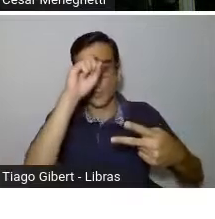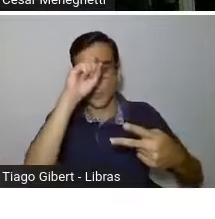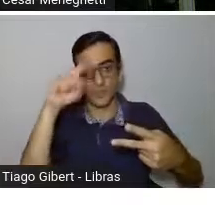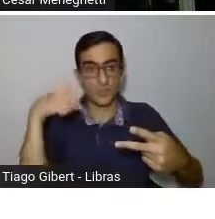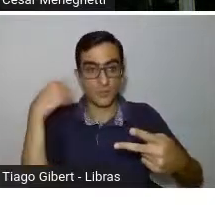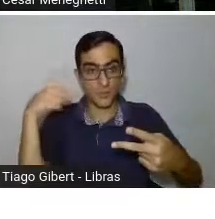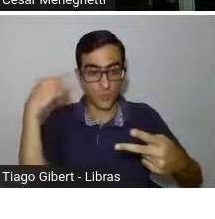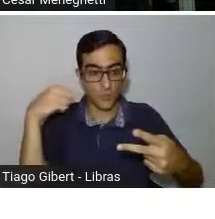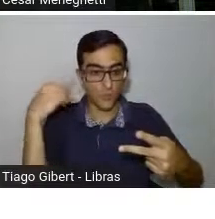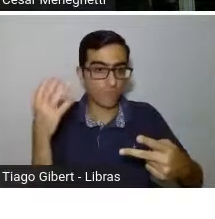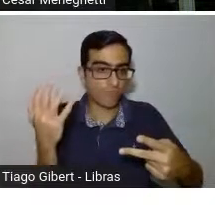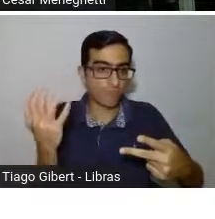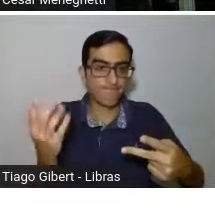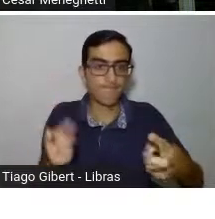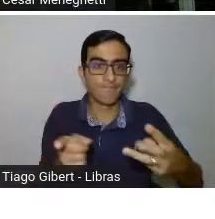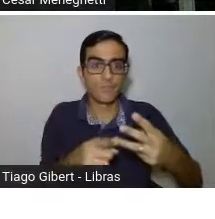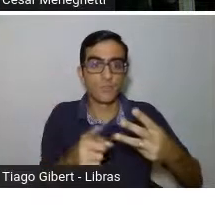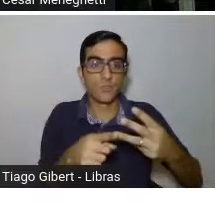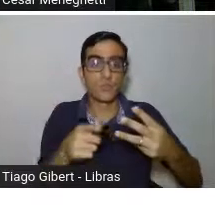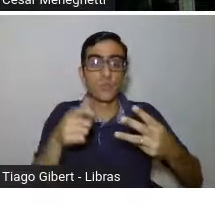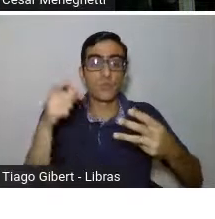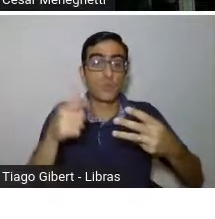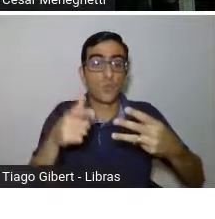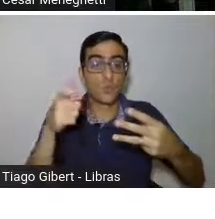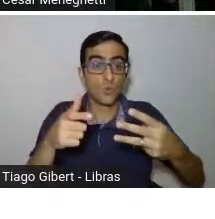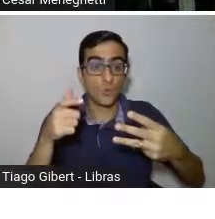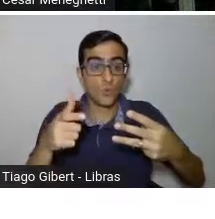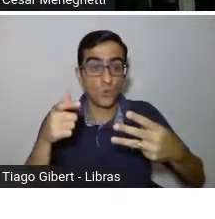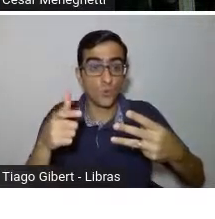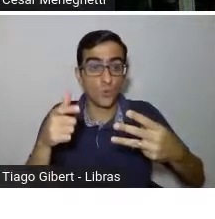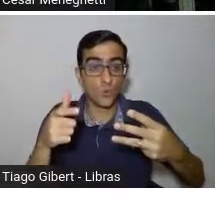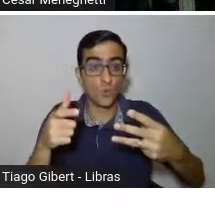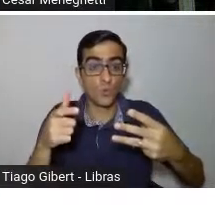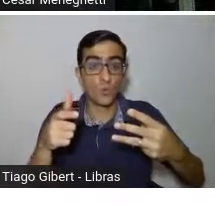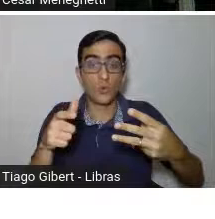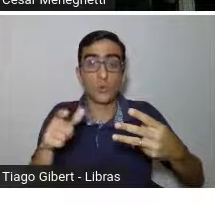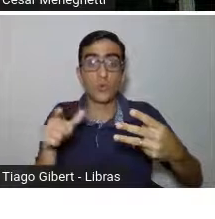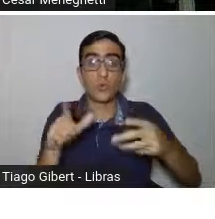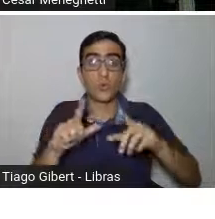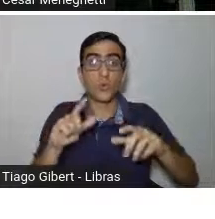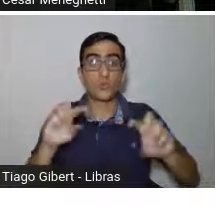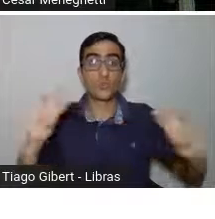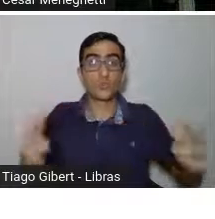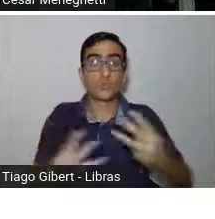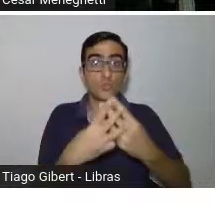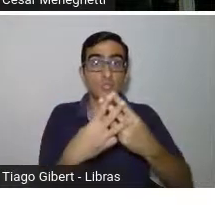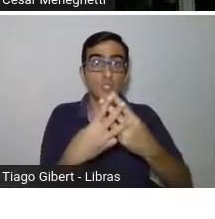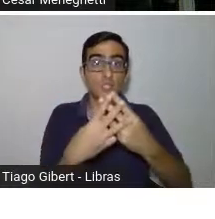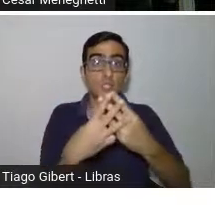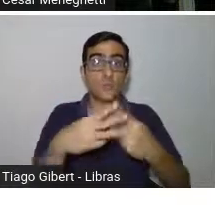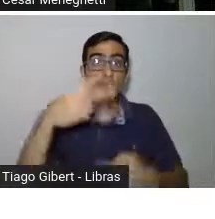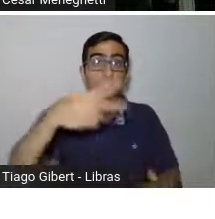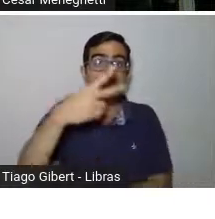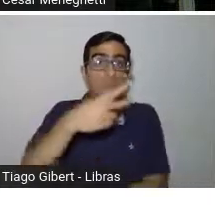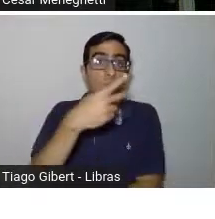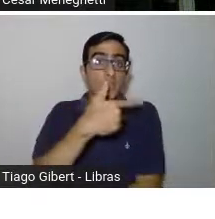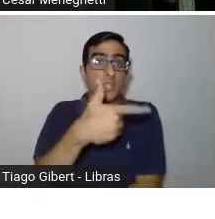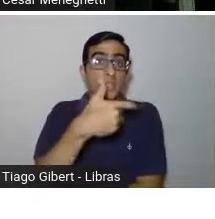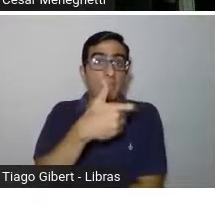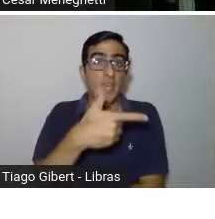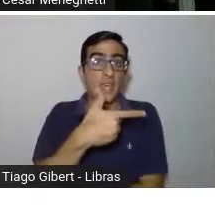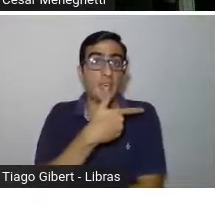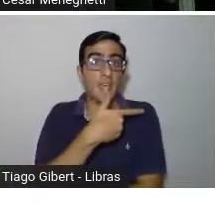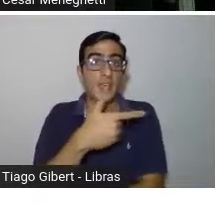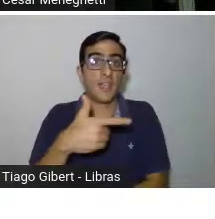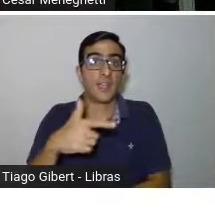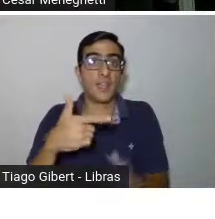deportação dos judeus na Segunda Guerra Mundial, sobre vários temas, sobre a guerra,